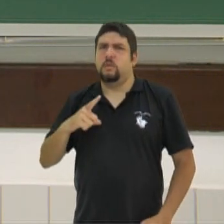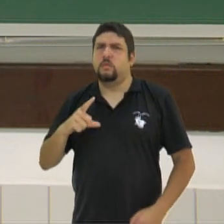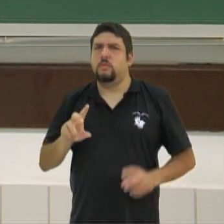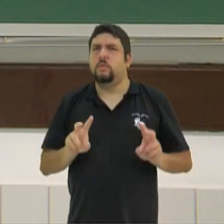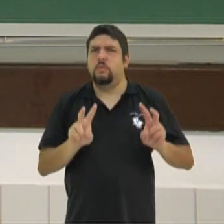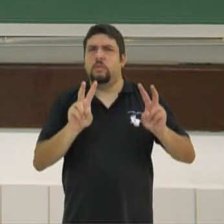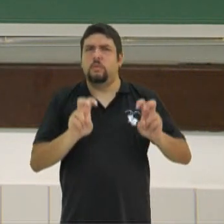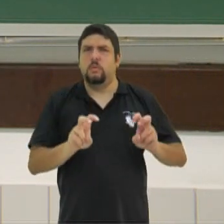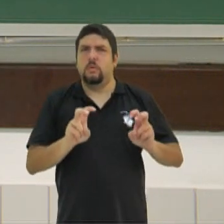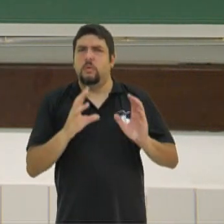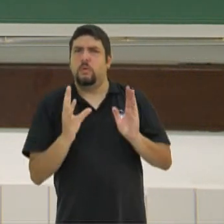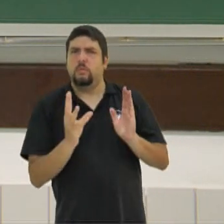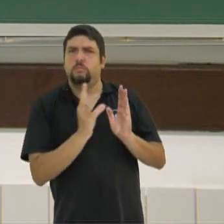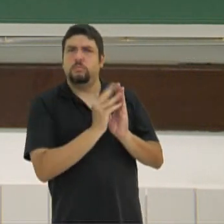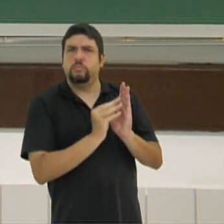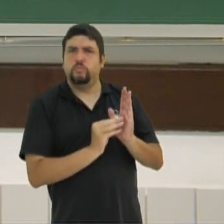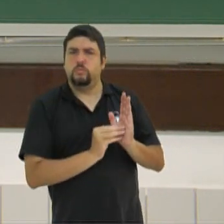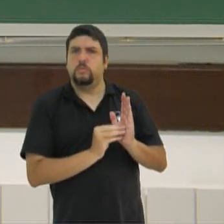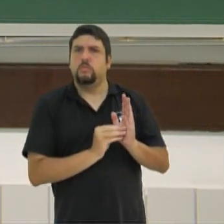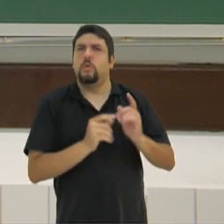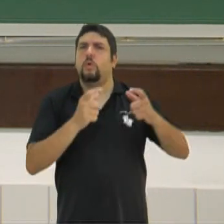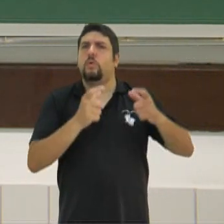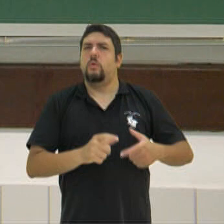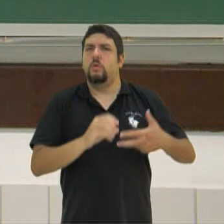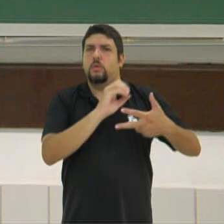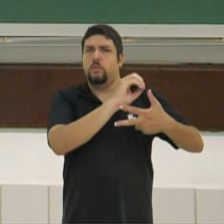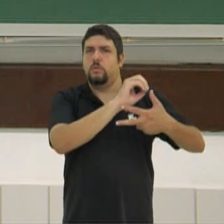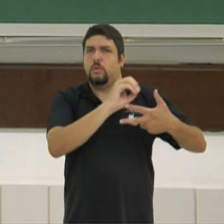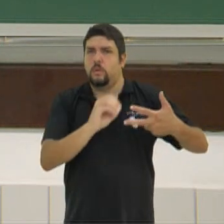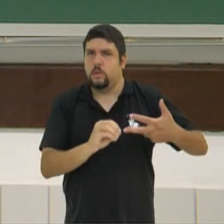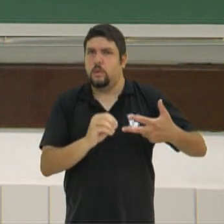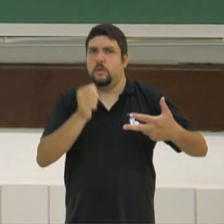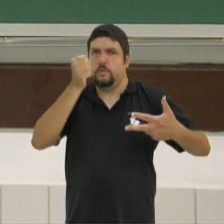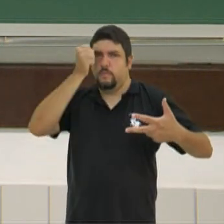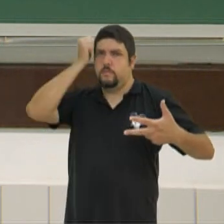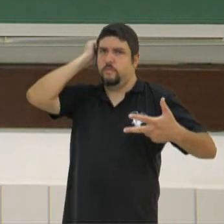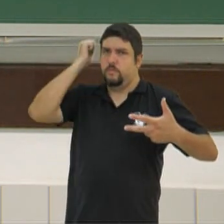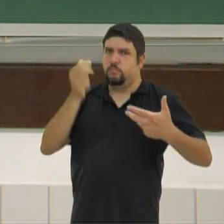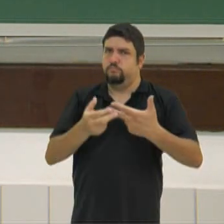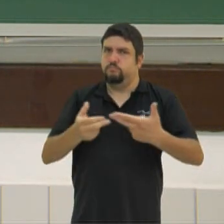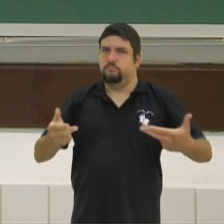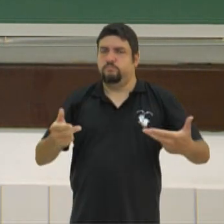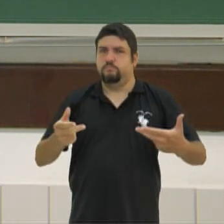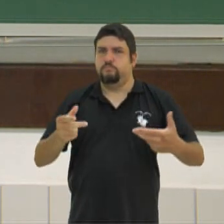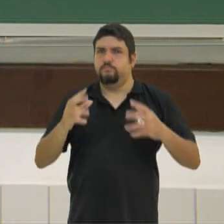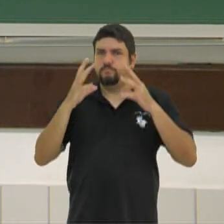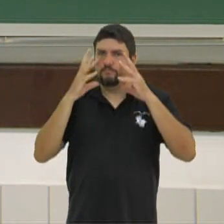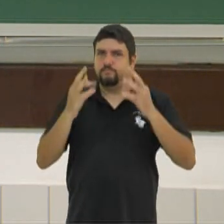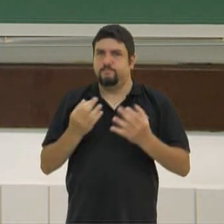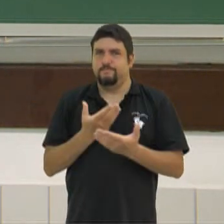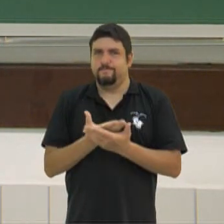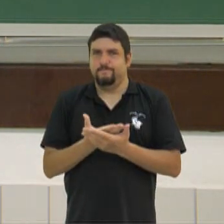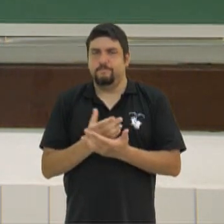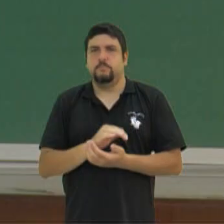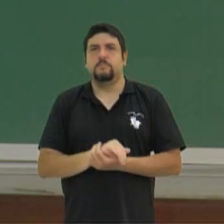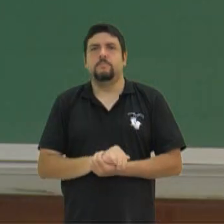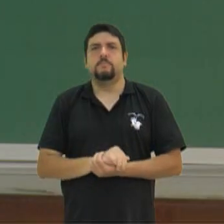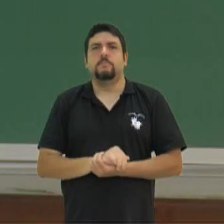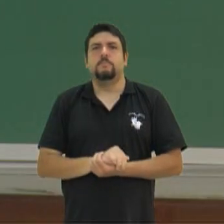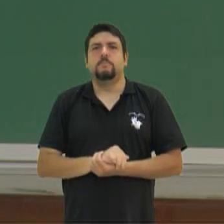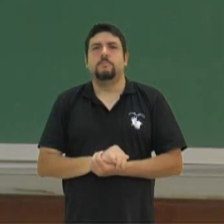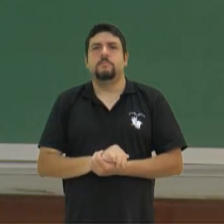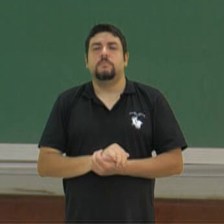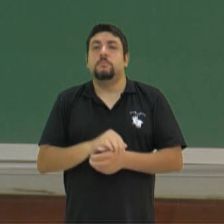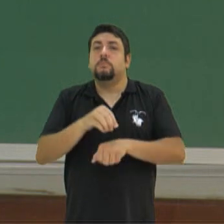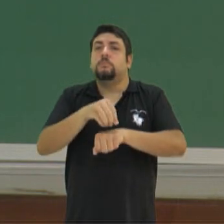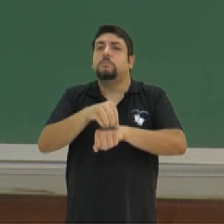vestibulares, por isso é tão importante que a gente preste muita atenção nessas aulas. Antes de começar, pessoal, algumas